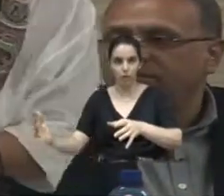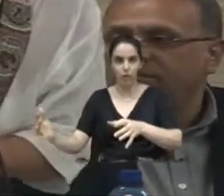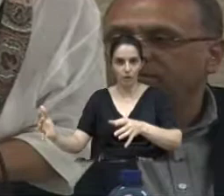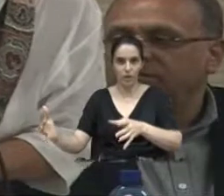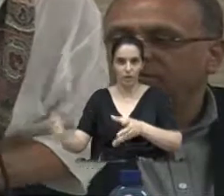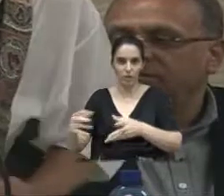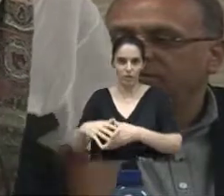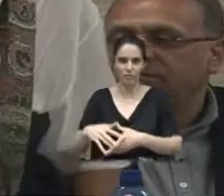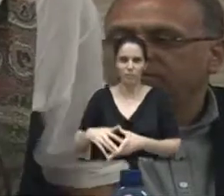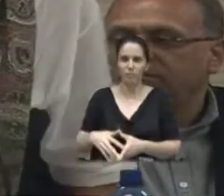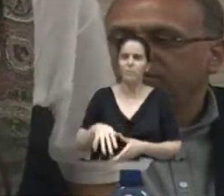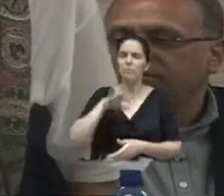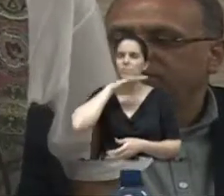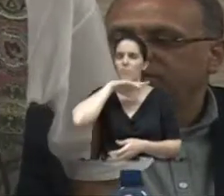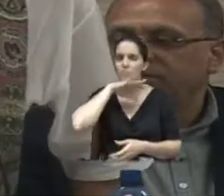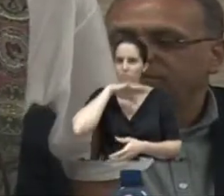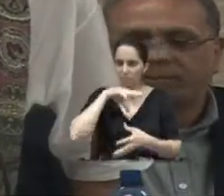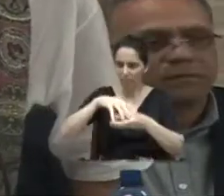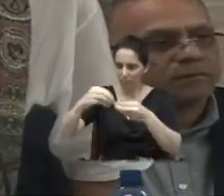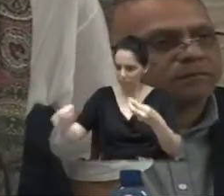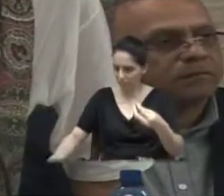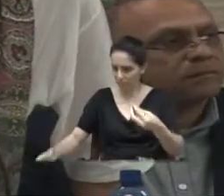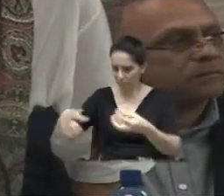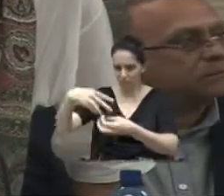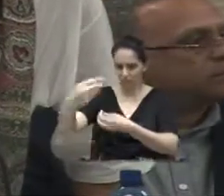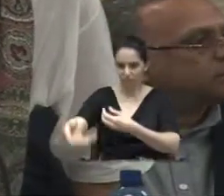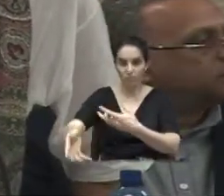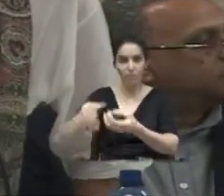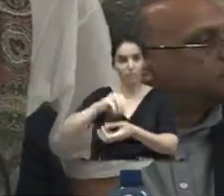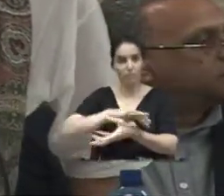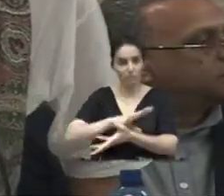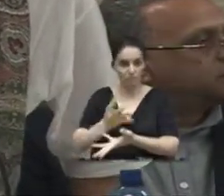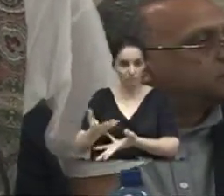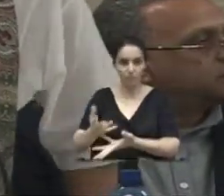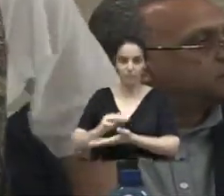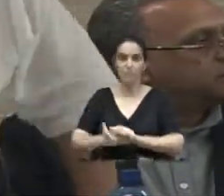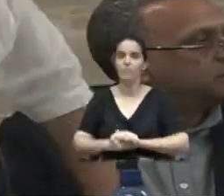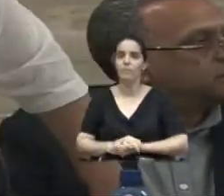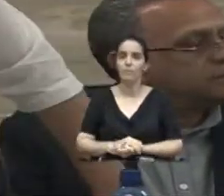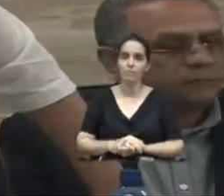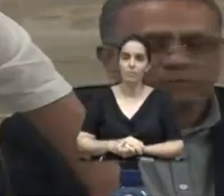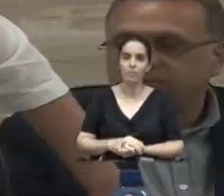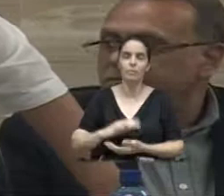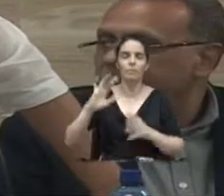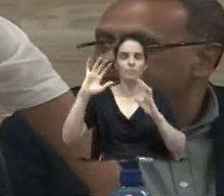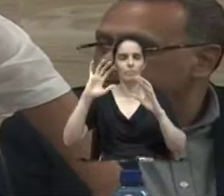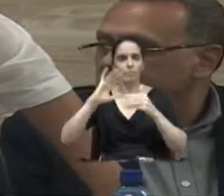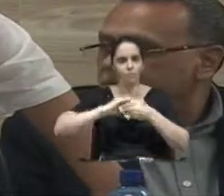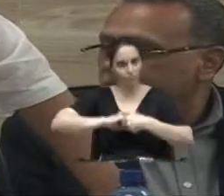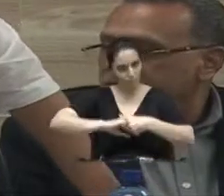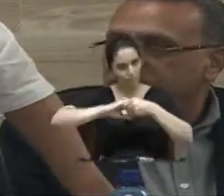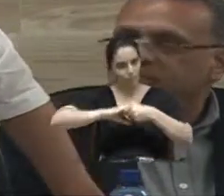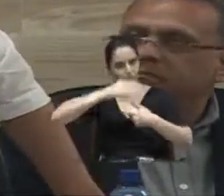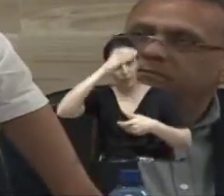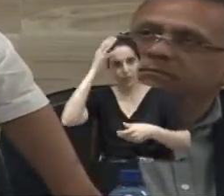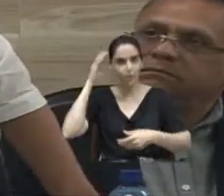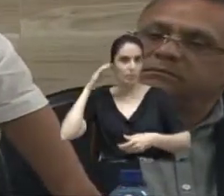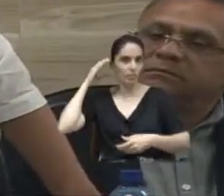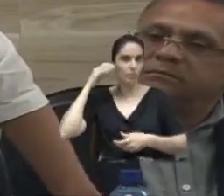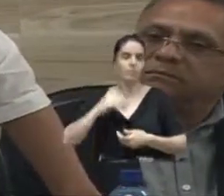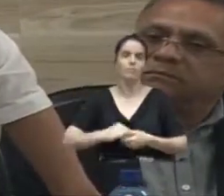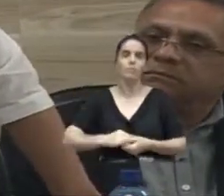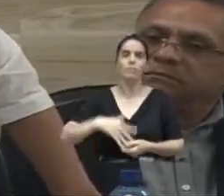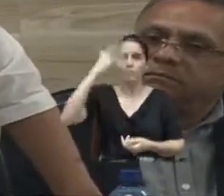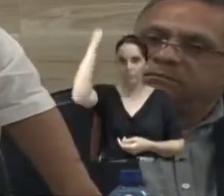depósitos que tem na via. Então, Parabéns à vereadora, depois me uno a essa